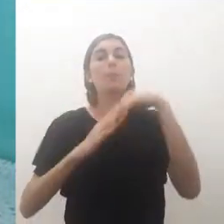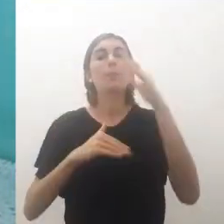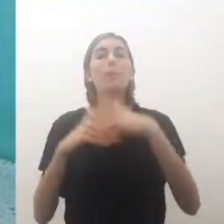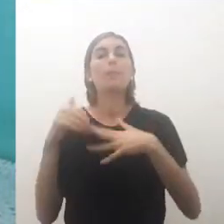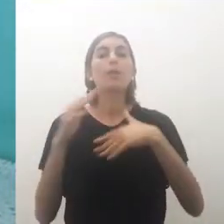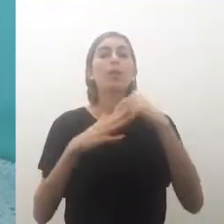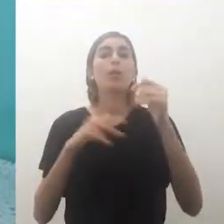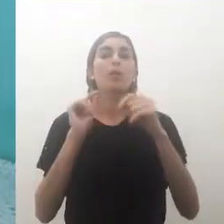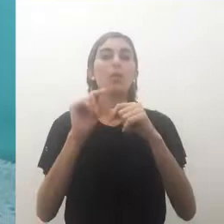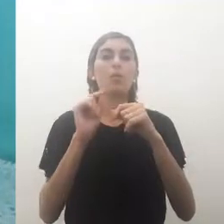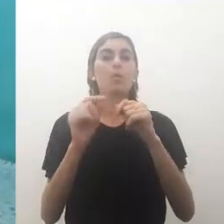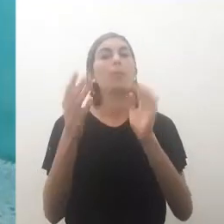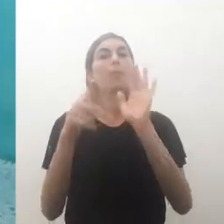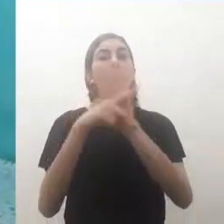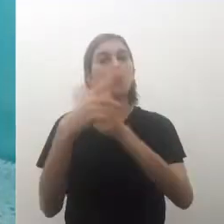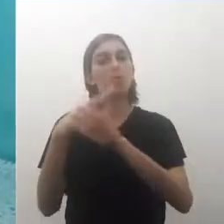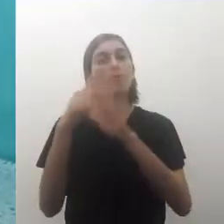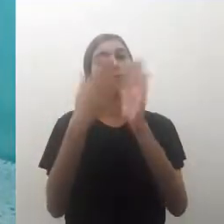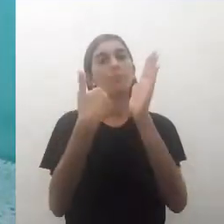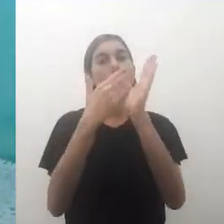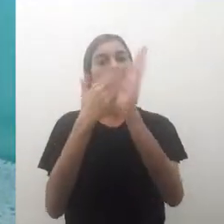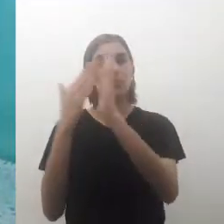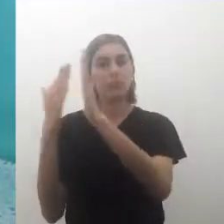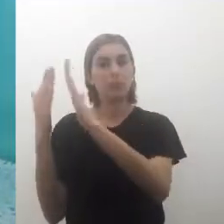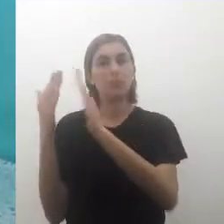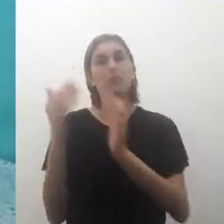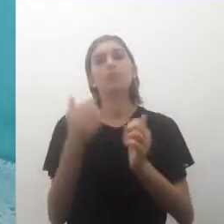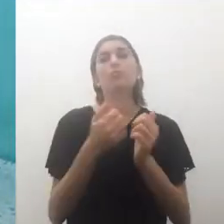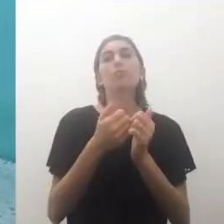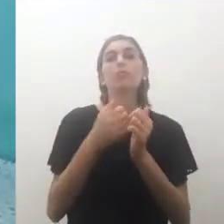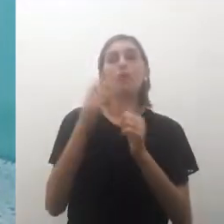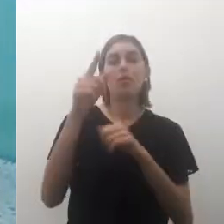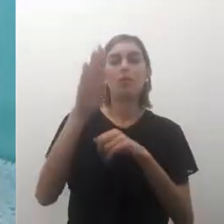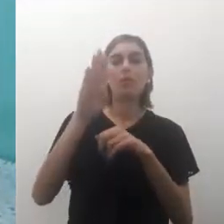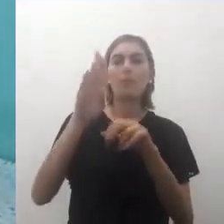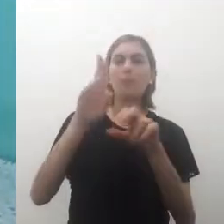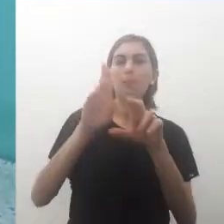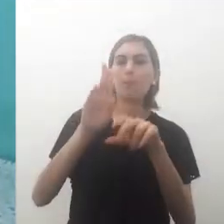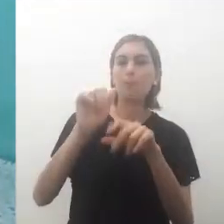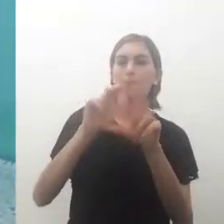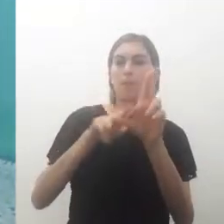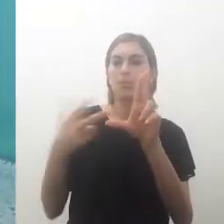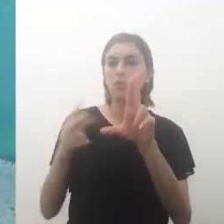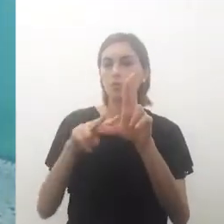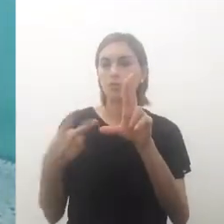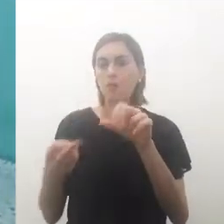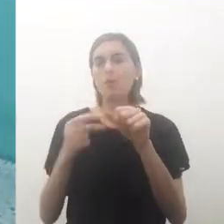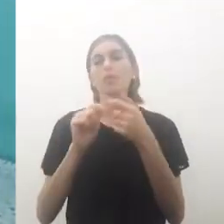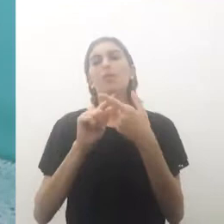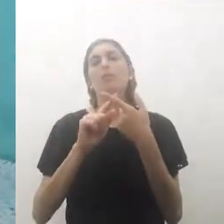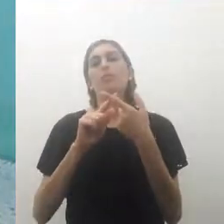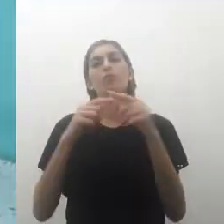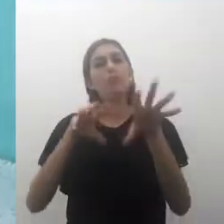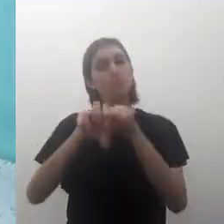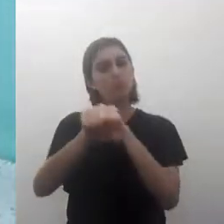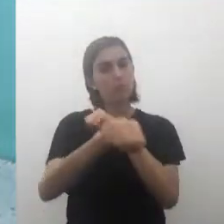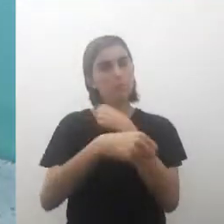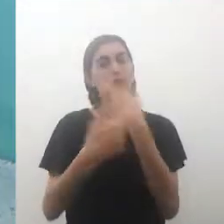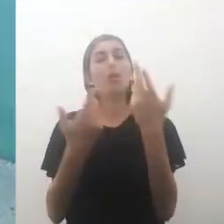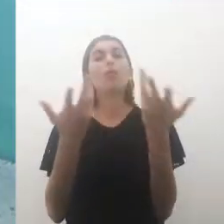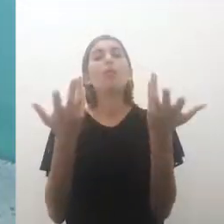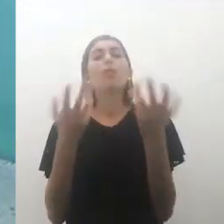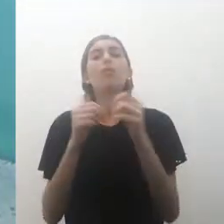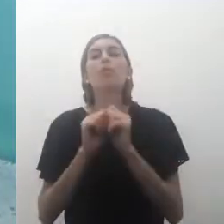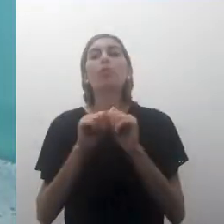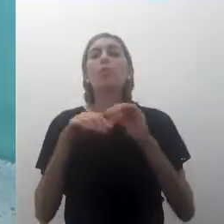são de competência dos bibliotecários e das bibliotecárias, que são bacharéis e bacharelas em biblioteconomia.